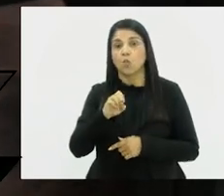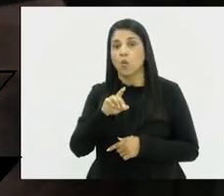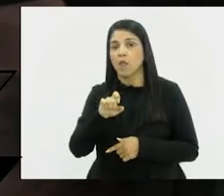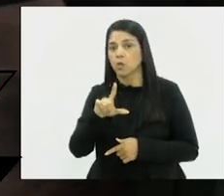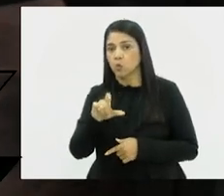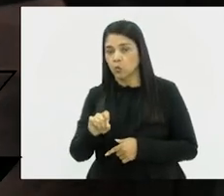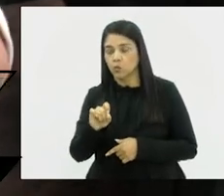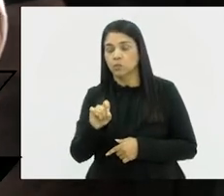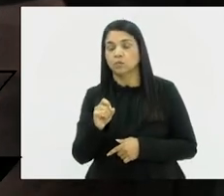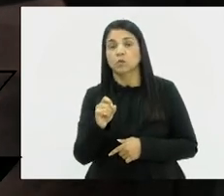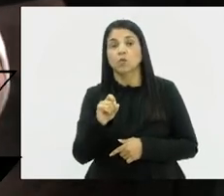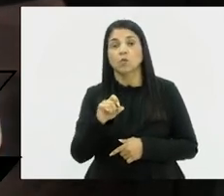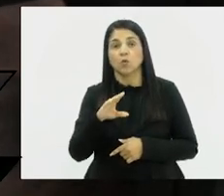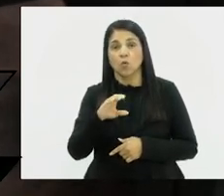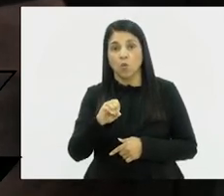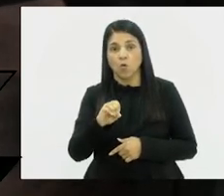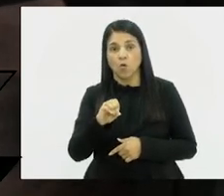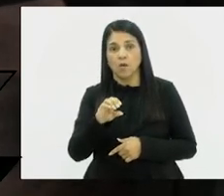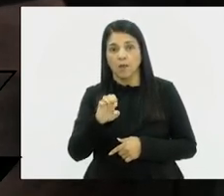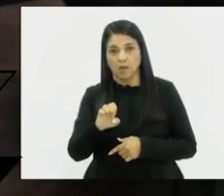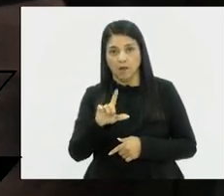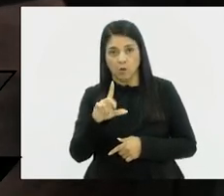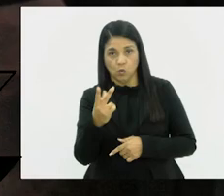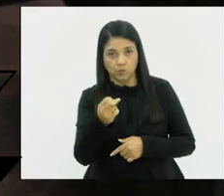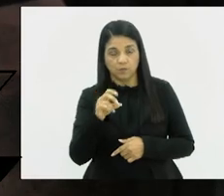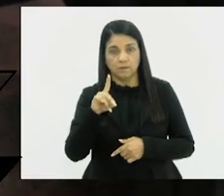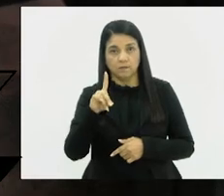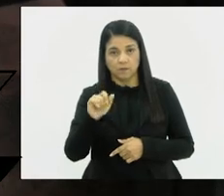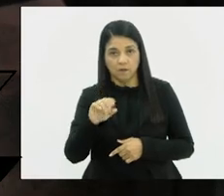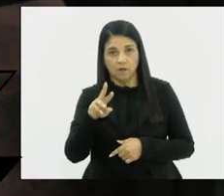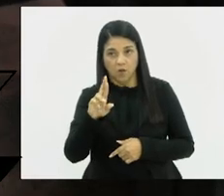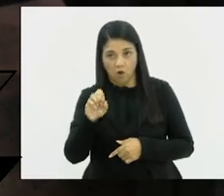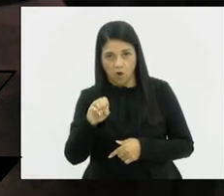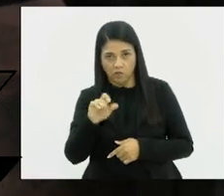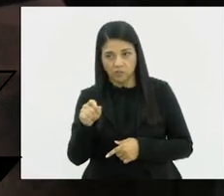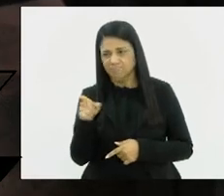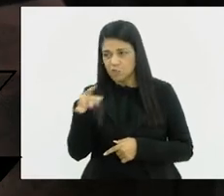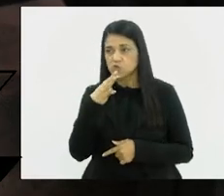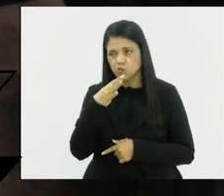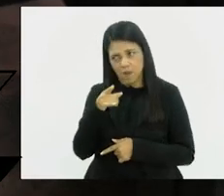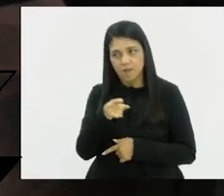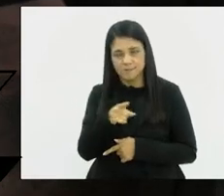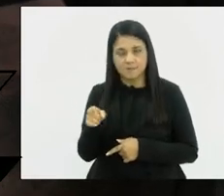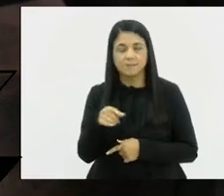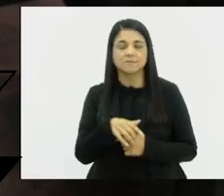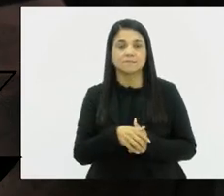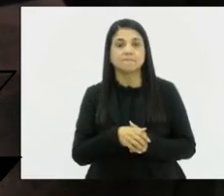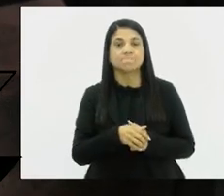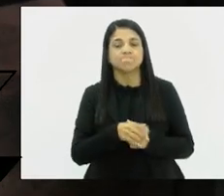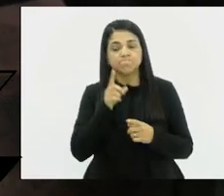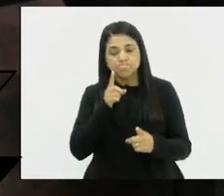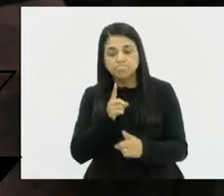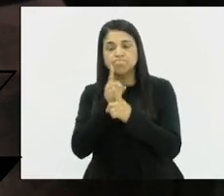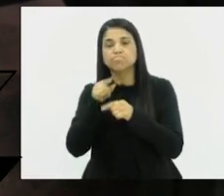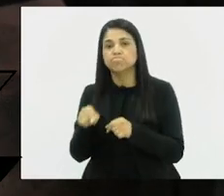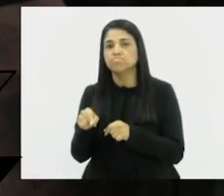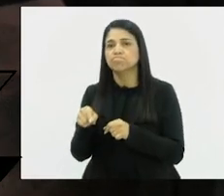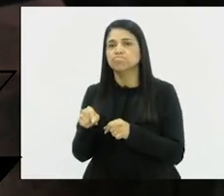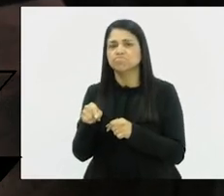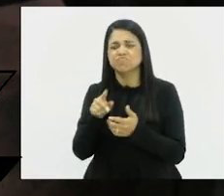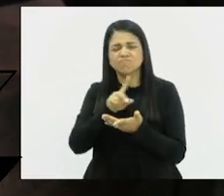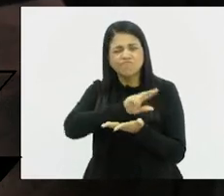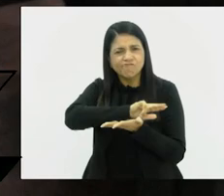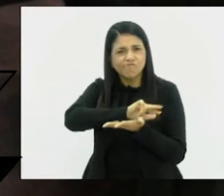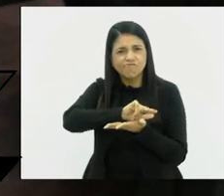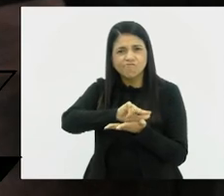o deputado Giovanni Ratinho e o Léo Vieira conhecem bem lá, e que nós constatamos